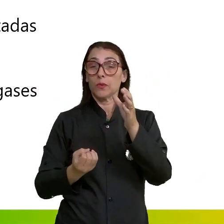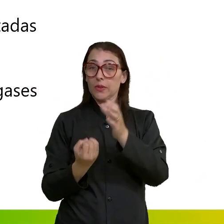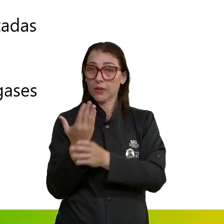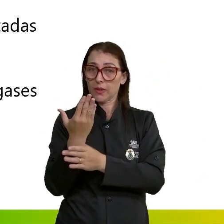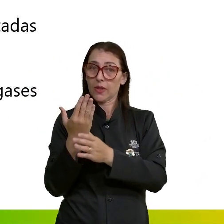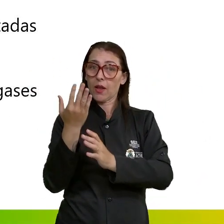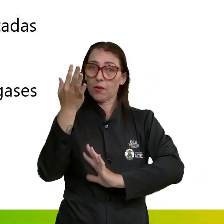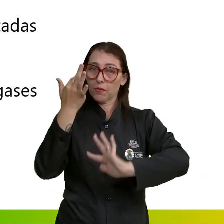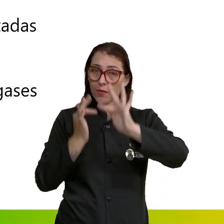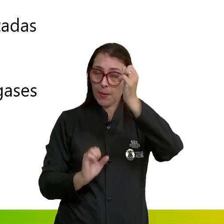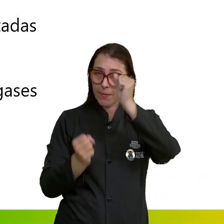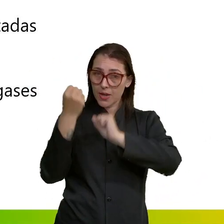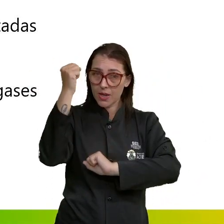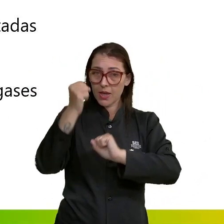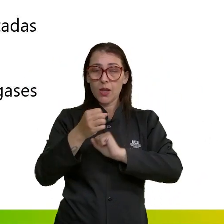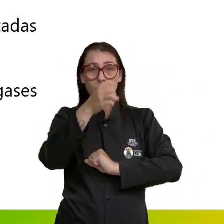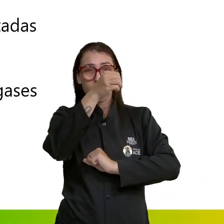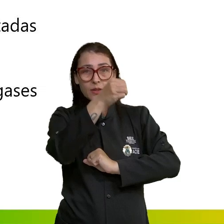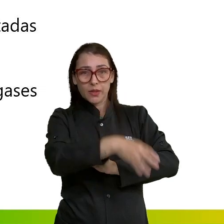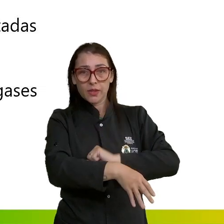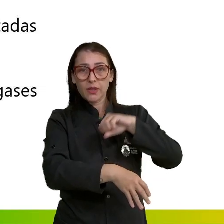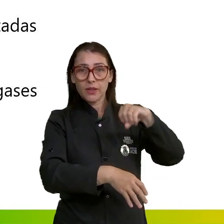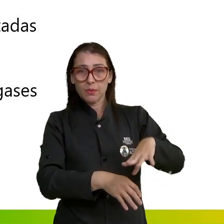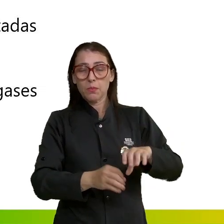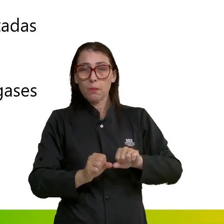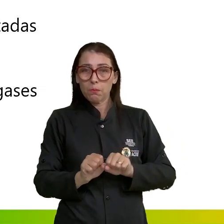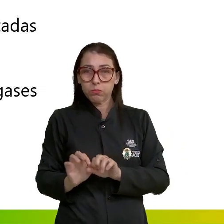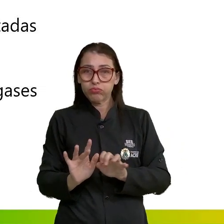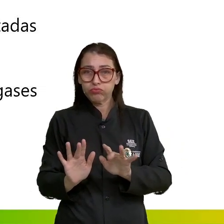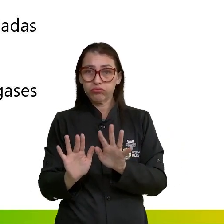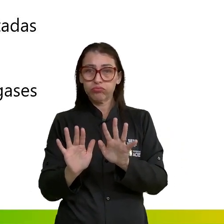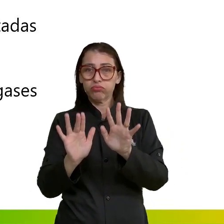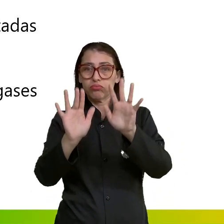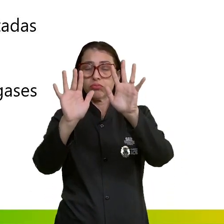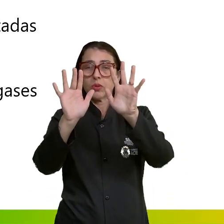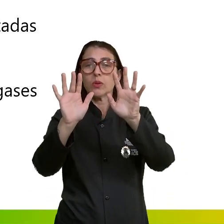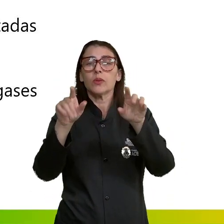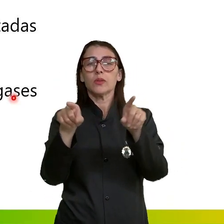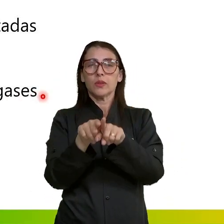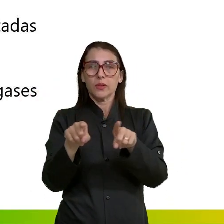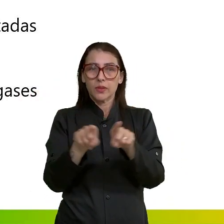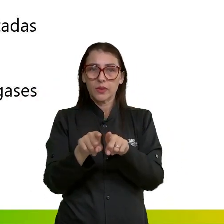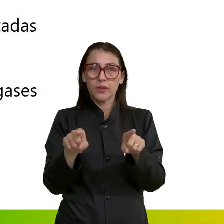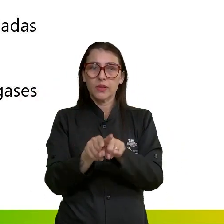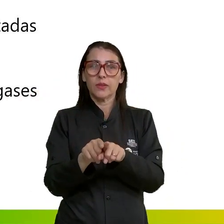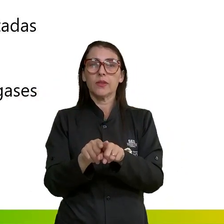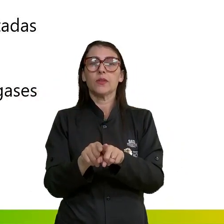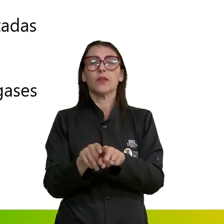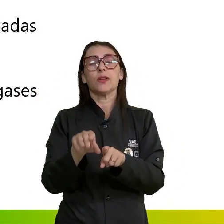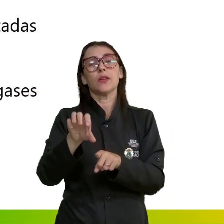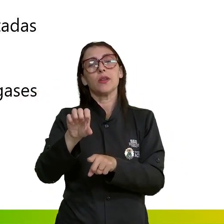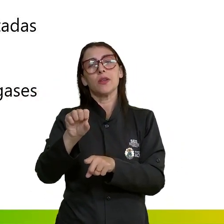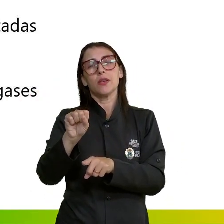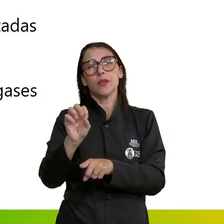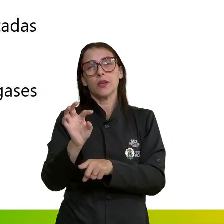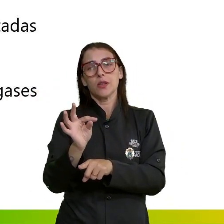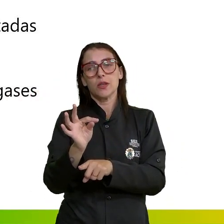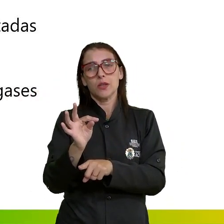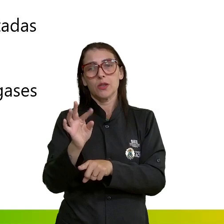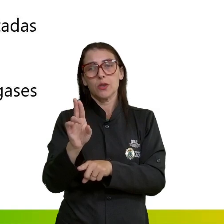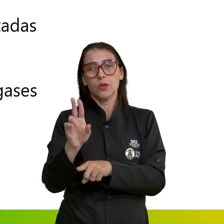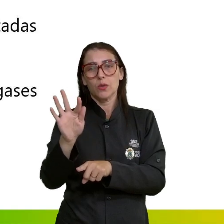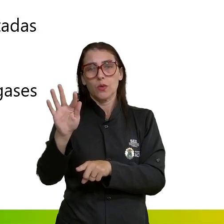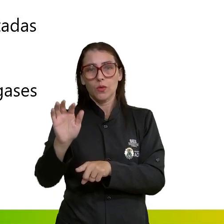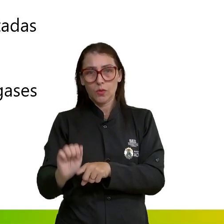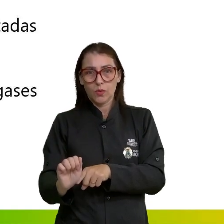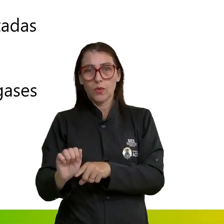desde a fabricação até o descarte. A gente também tem que falar da emissão aí de gases de efeito estufa, contaminação